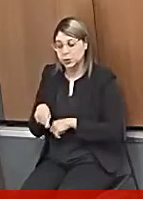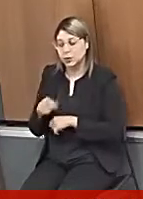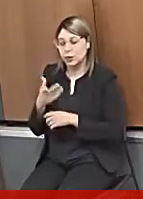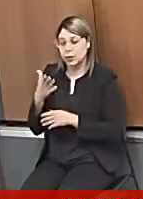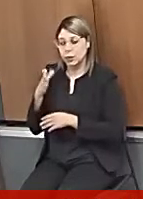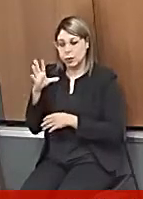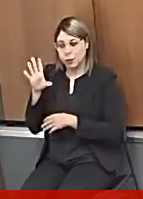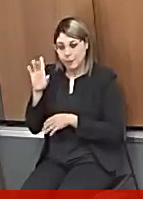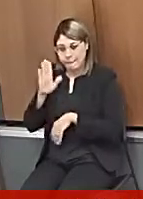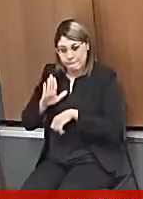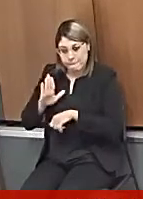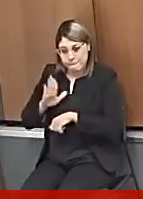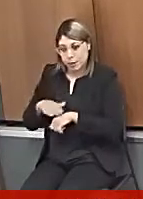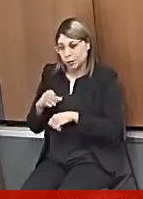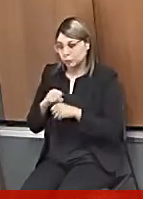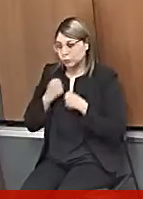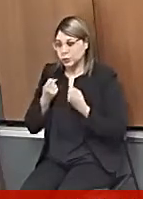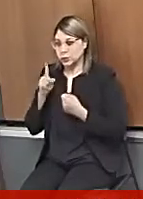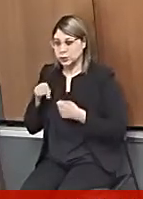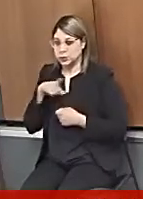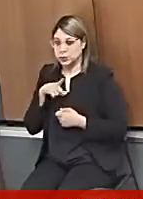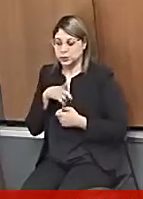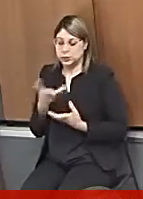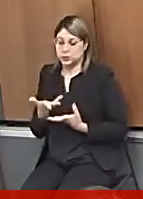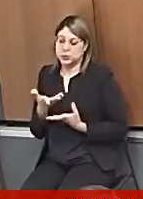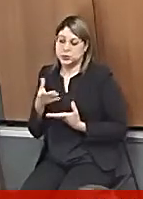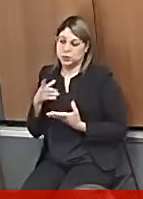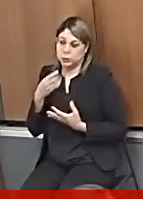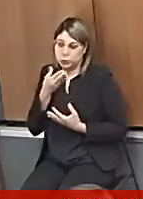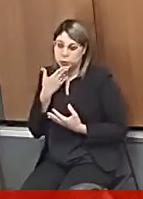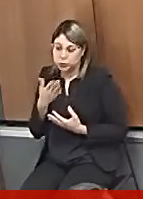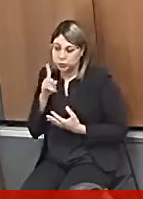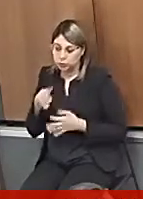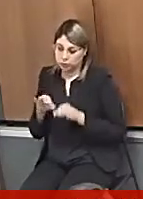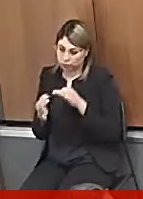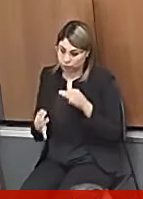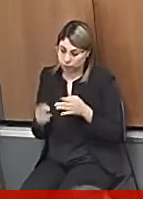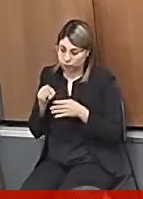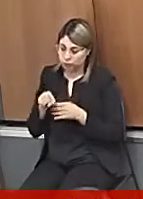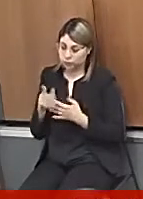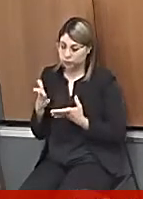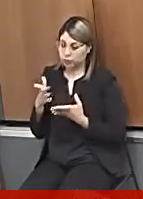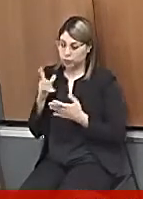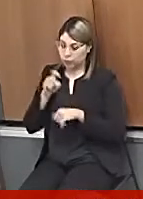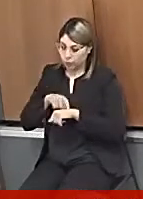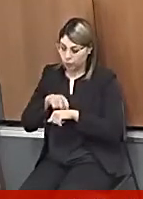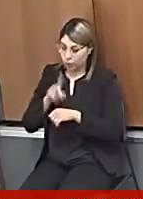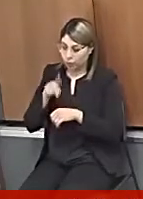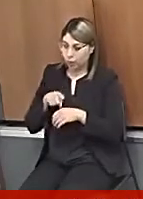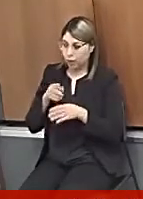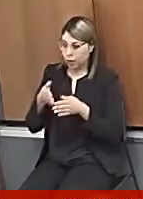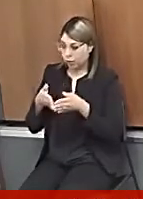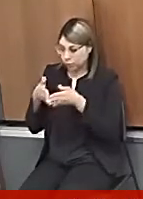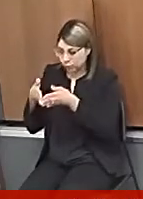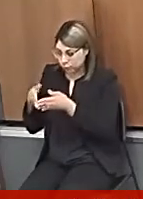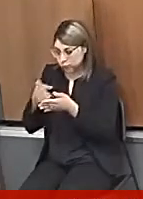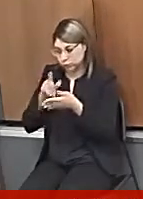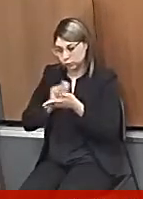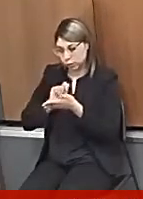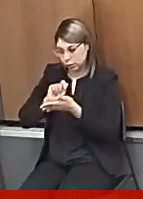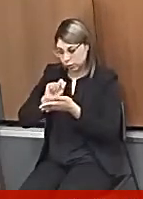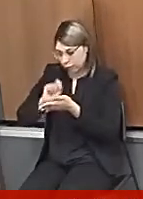drástica nós pedimos que essa modulação fosse estendida então no primeiro momento era o preenchimento dos requisitos e aí já